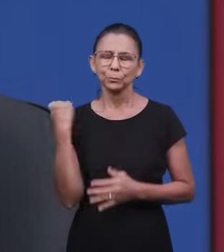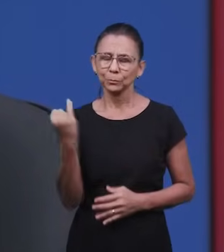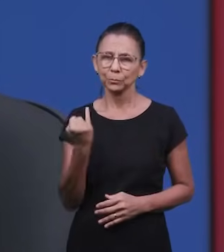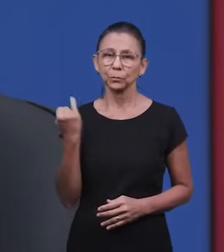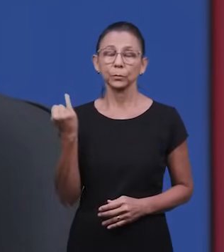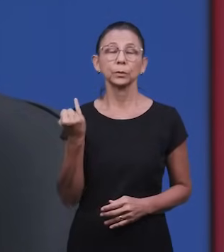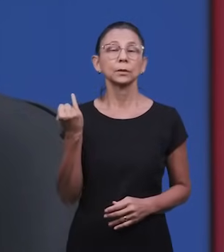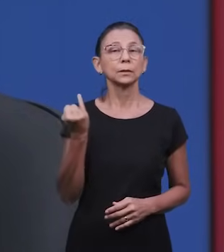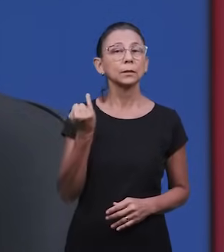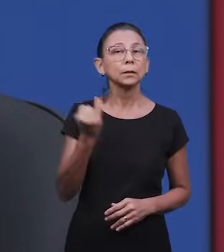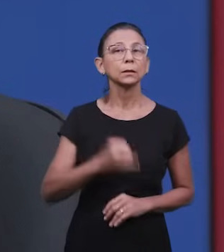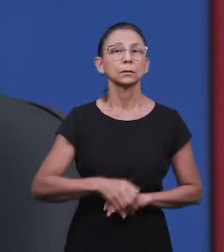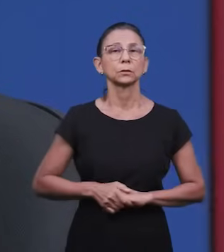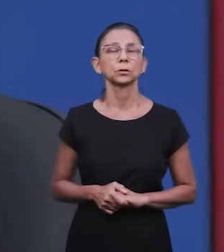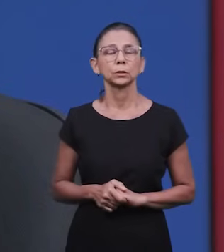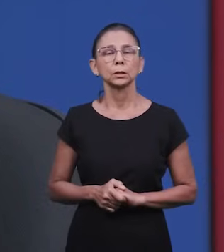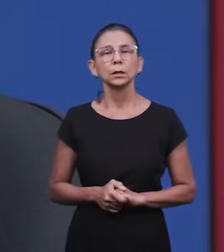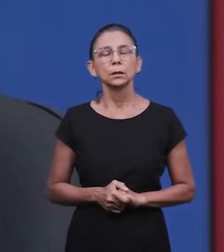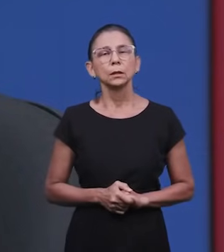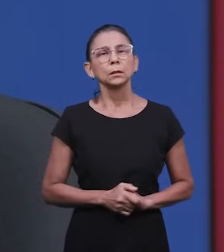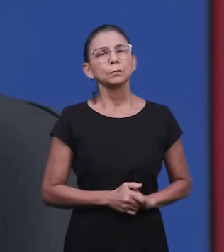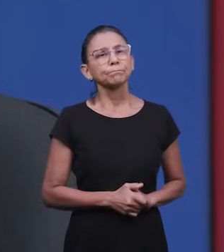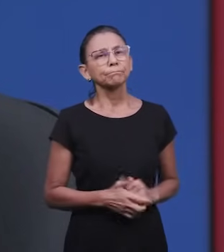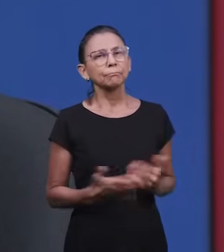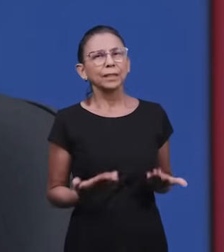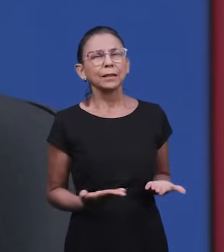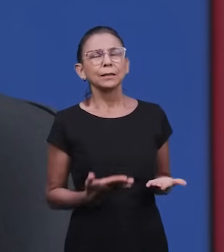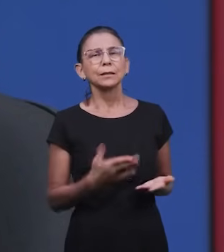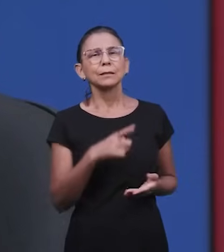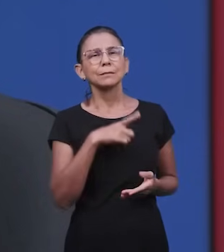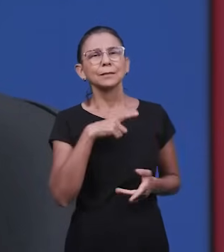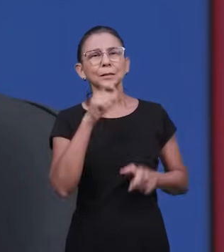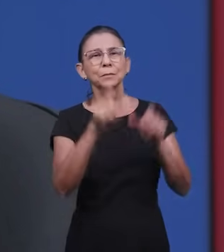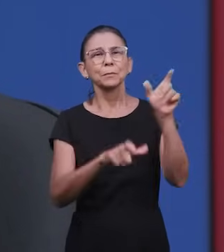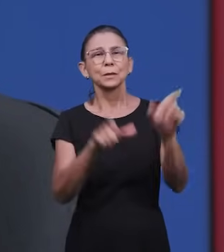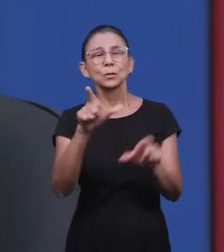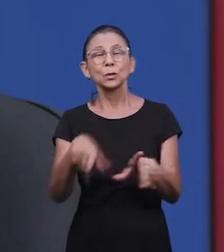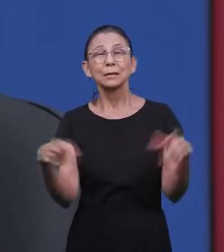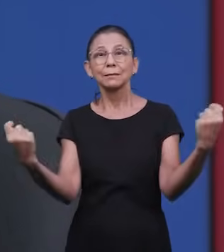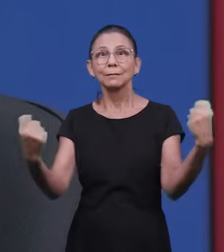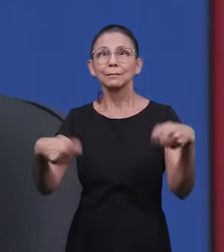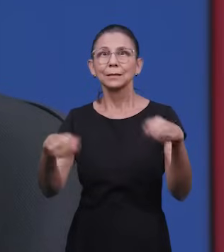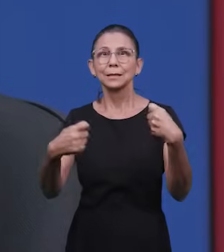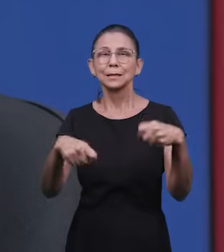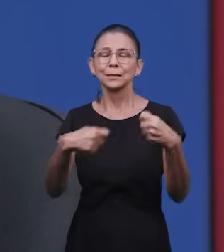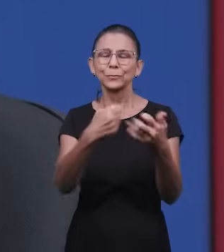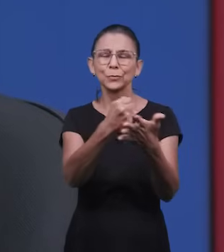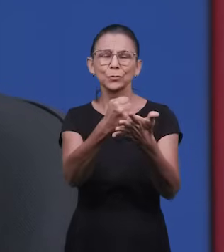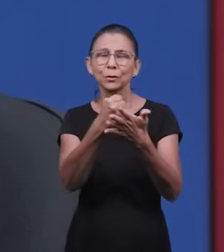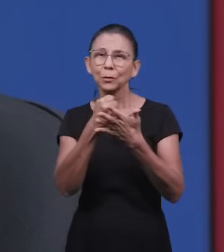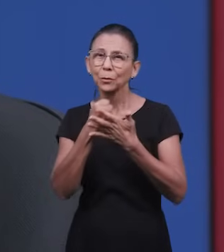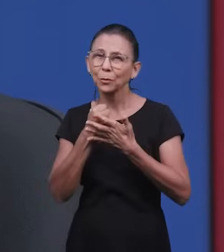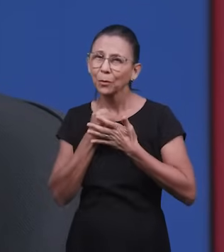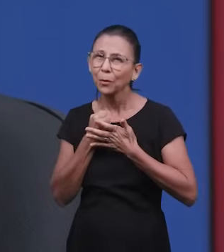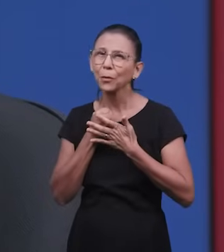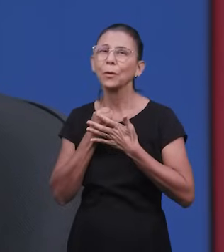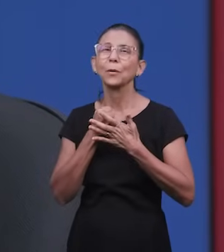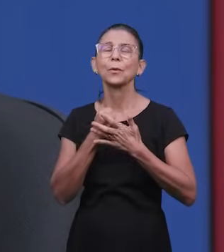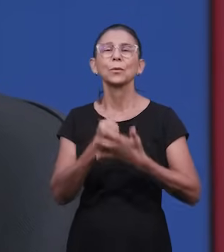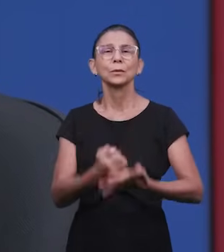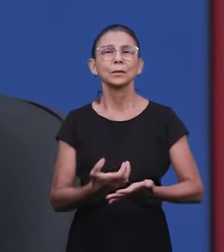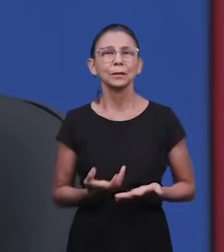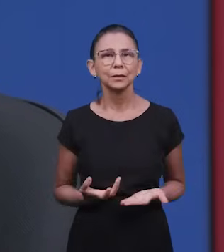desse atendimento para as pessoas que hoje procuram socorro e querem